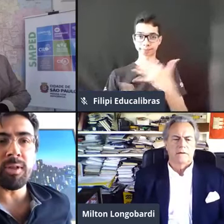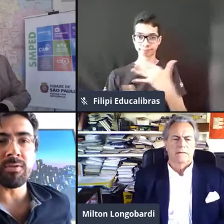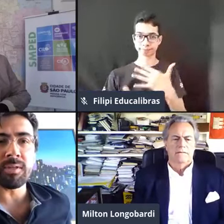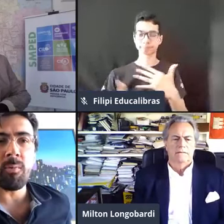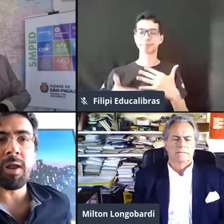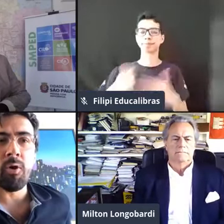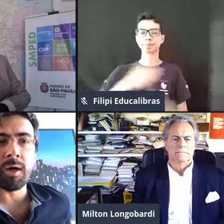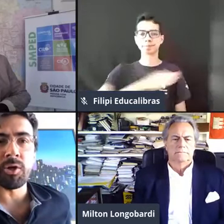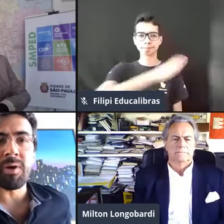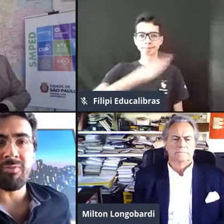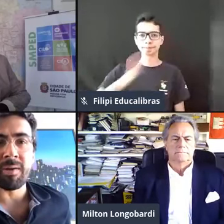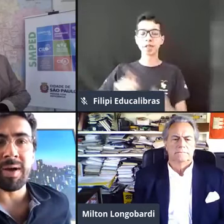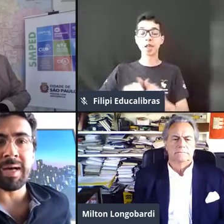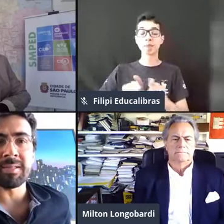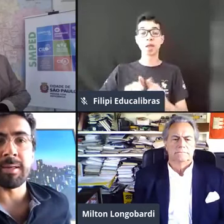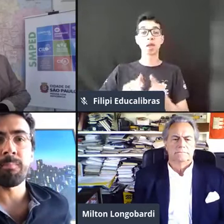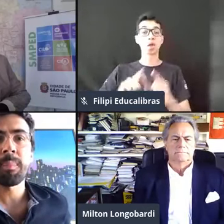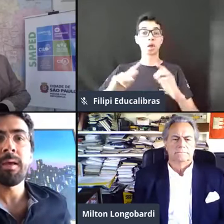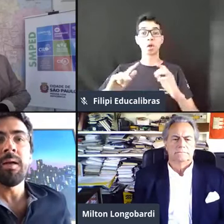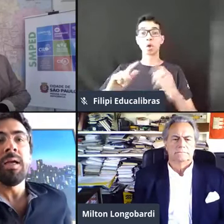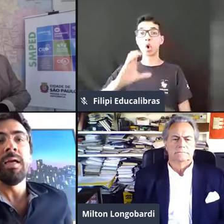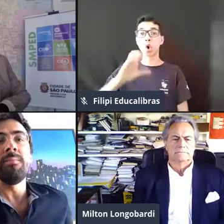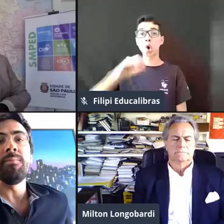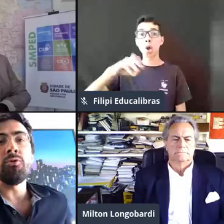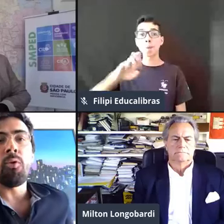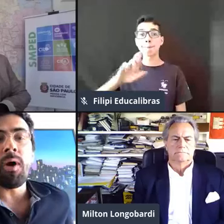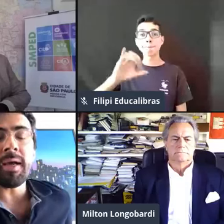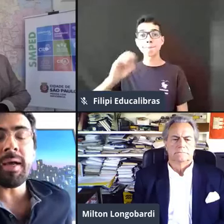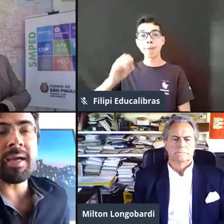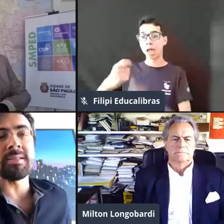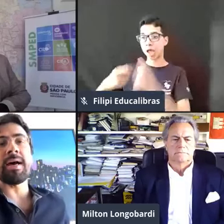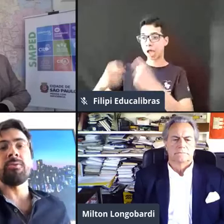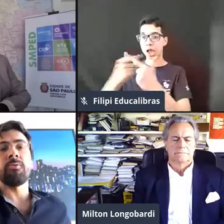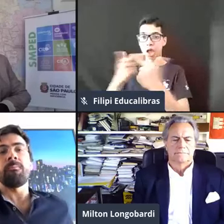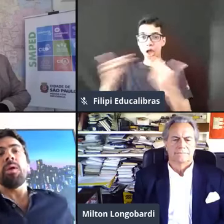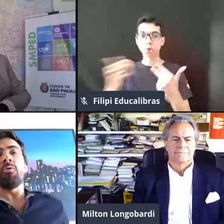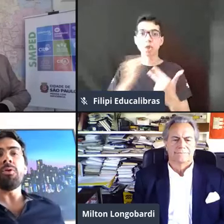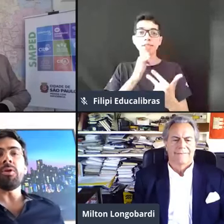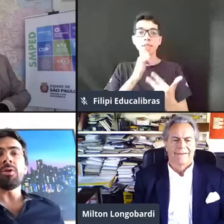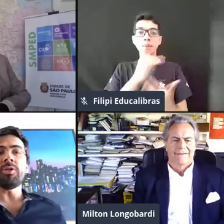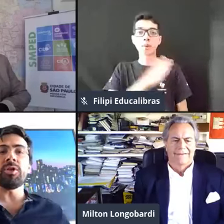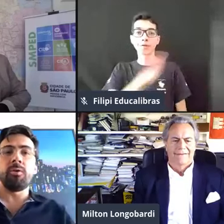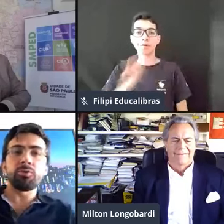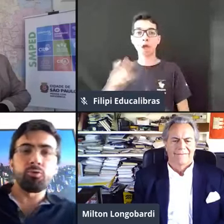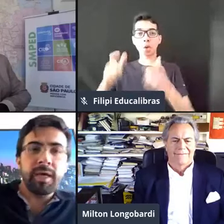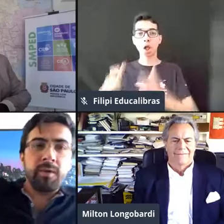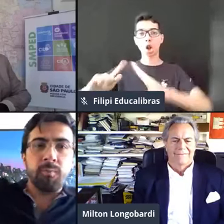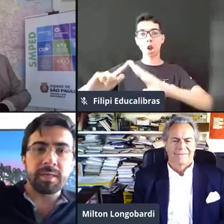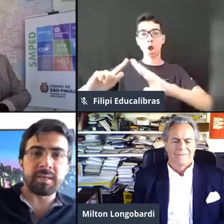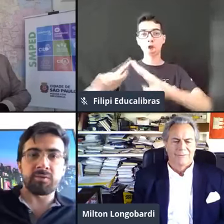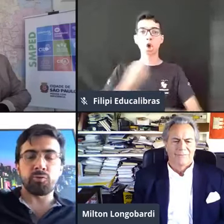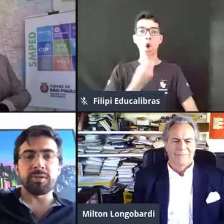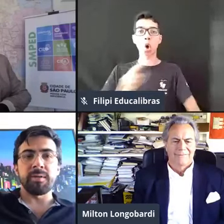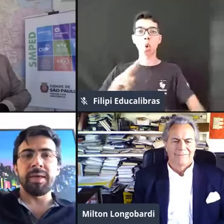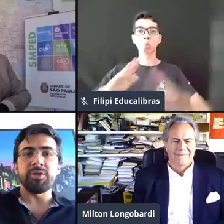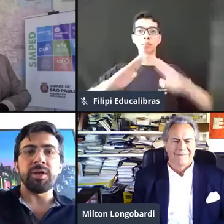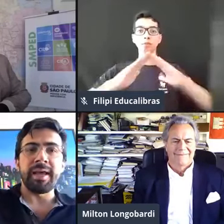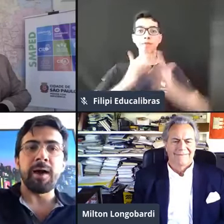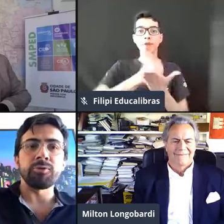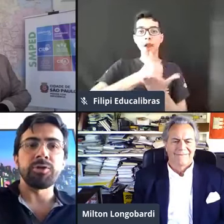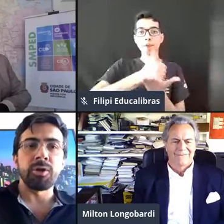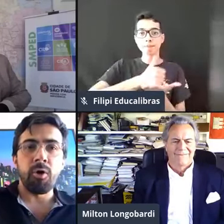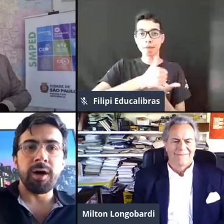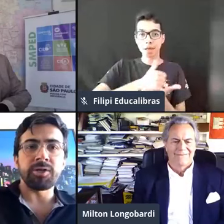lugar e muitas vezes é uma loja, uma farmácia. E, Milton, olha que engraçado. quando eu estudei algumas questões também